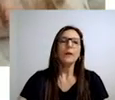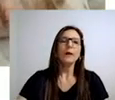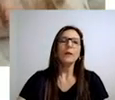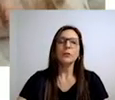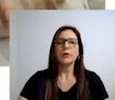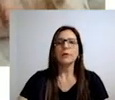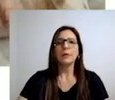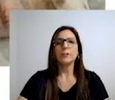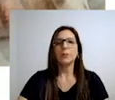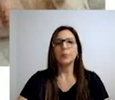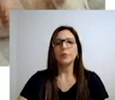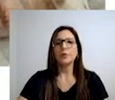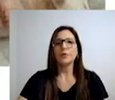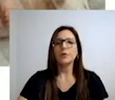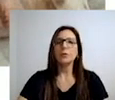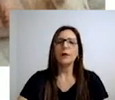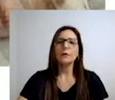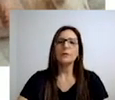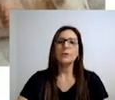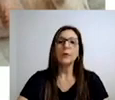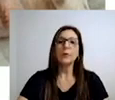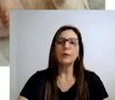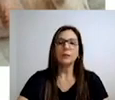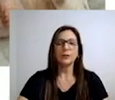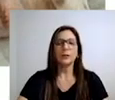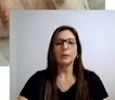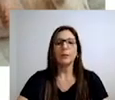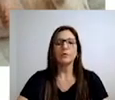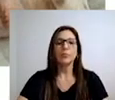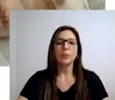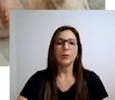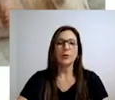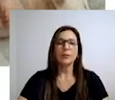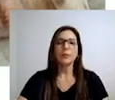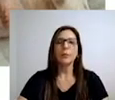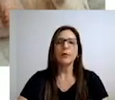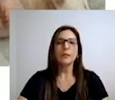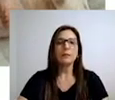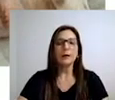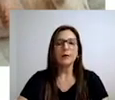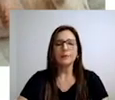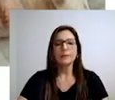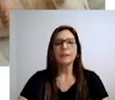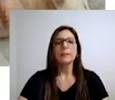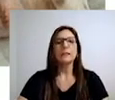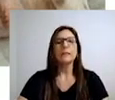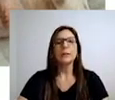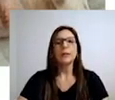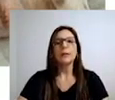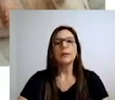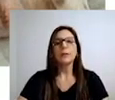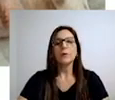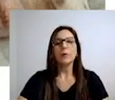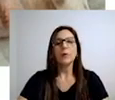Aqui um outro exemplo de reprodução sexuada nos mamíferos. É um tipo de reprodução placentária. Então,